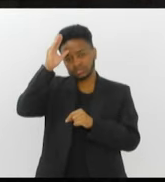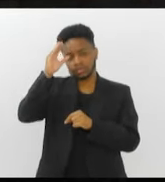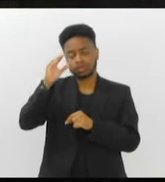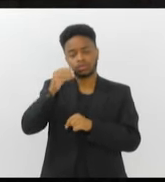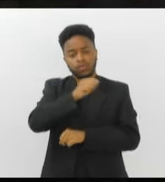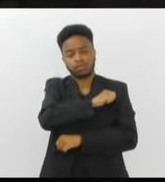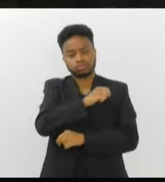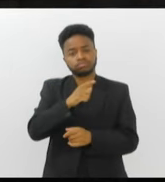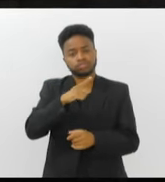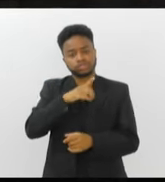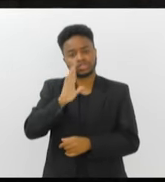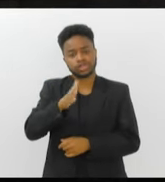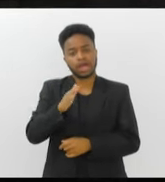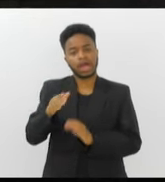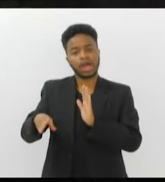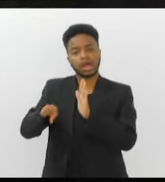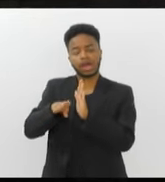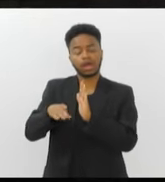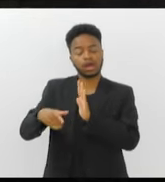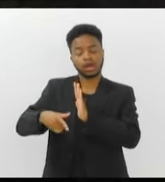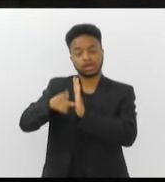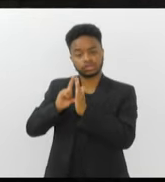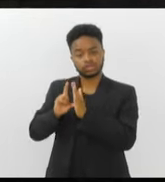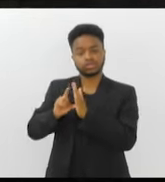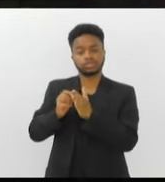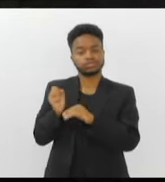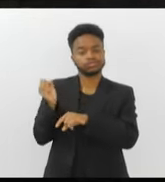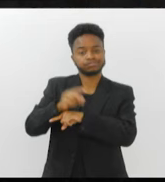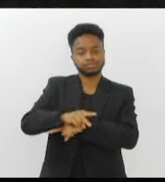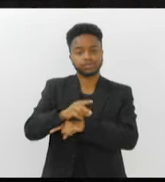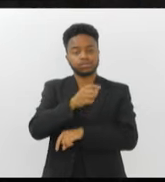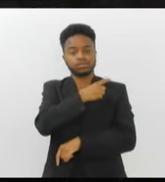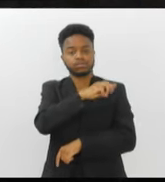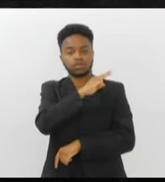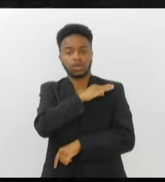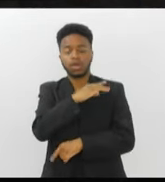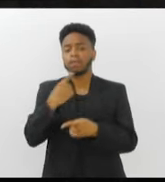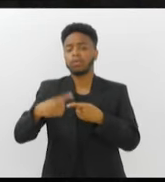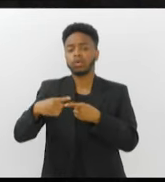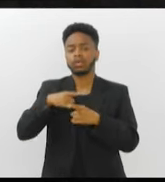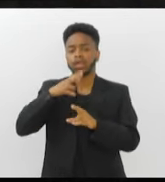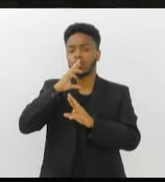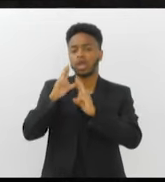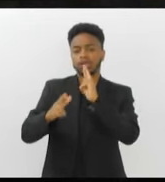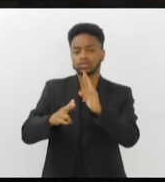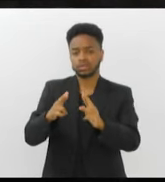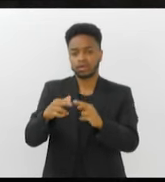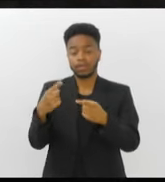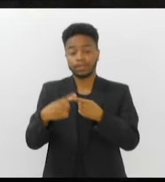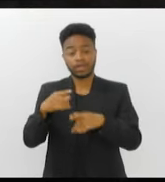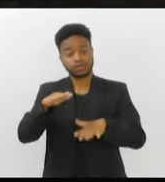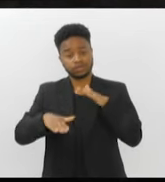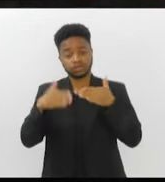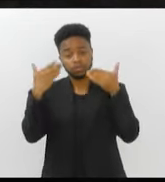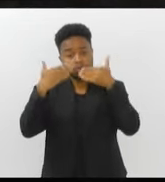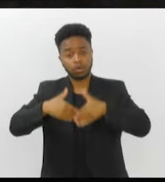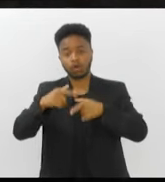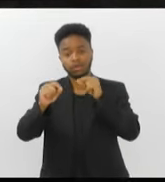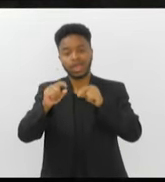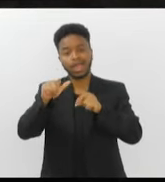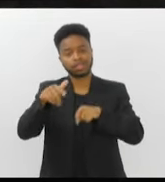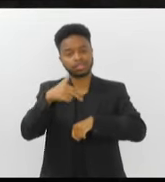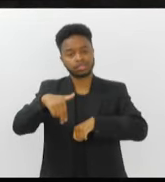ensino médio? O que levou àquele resultado? As provas geralmente são provas